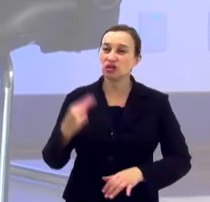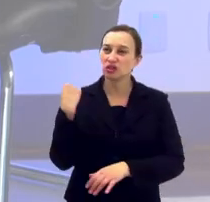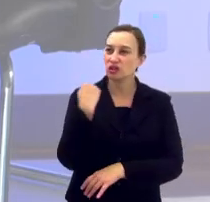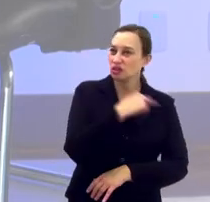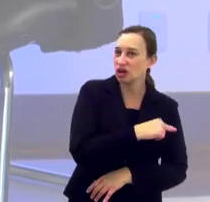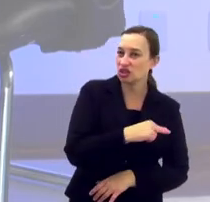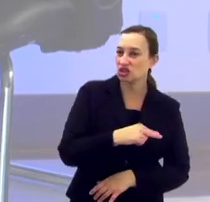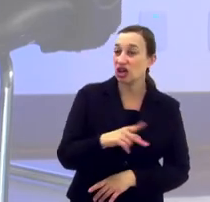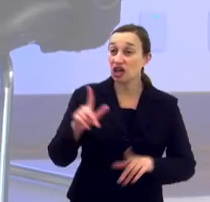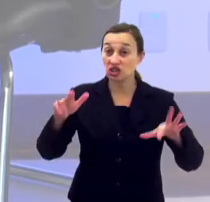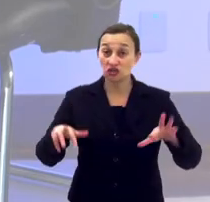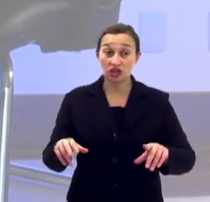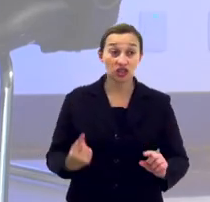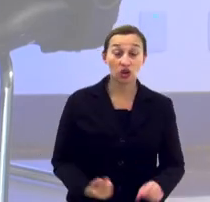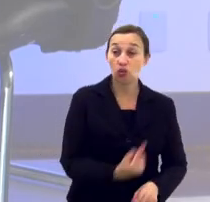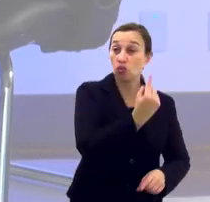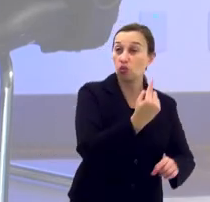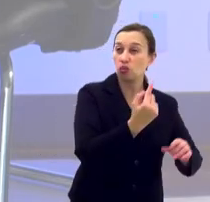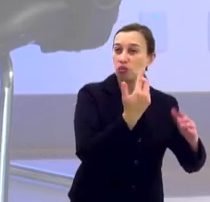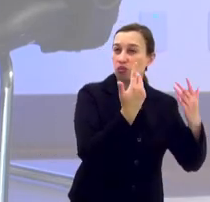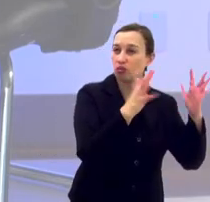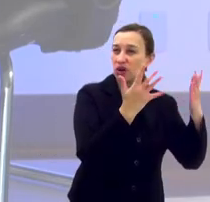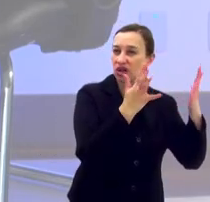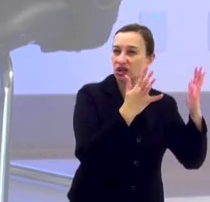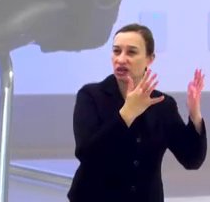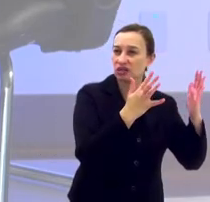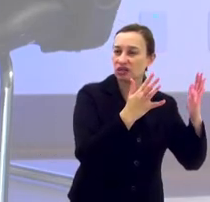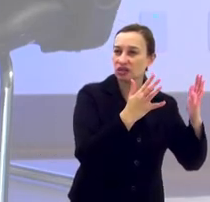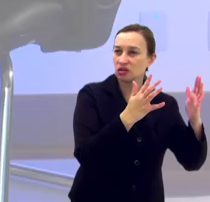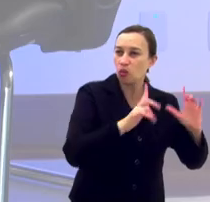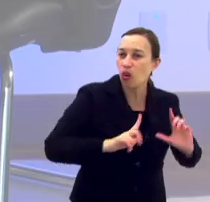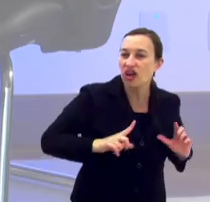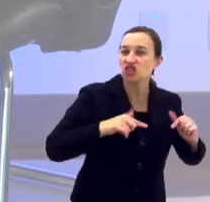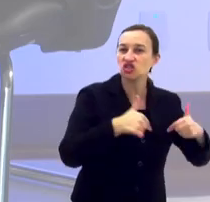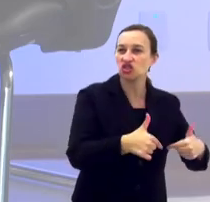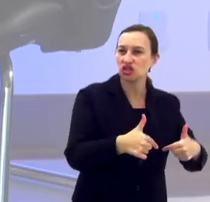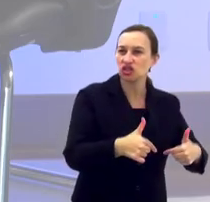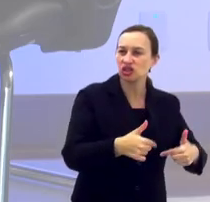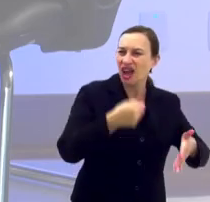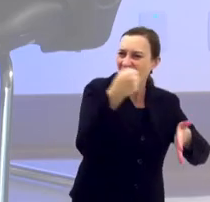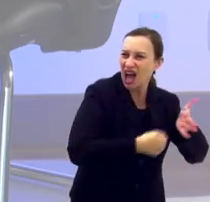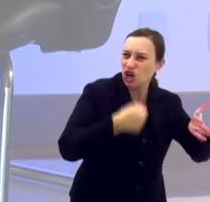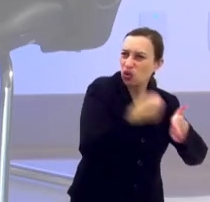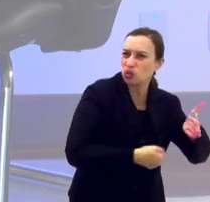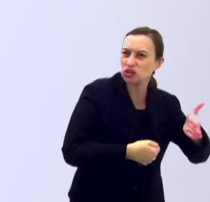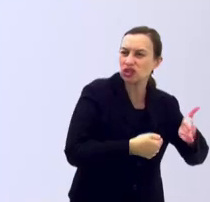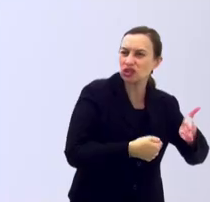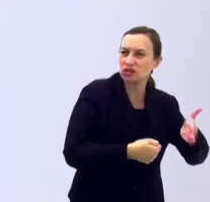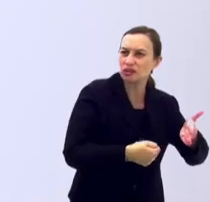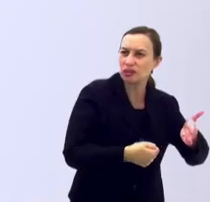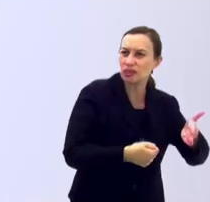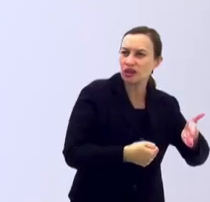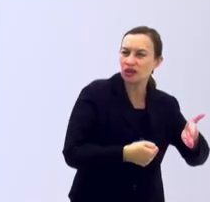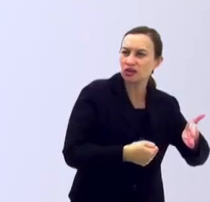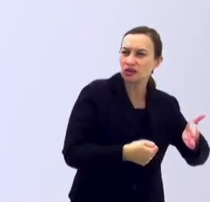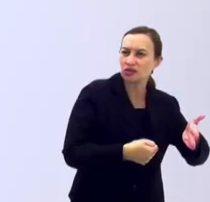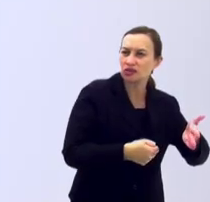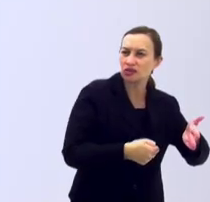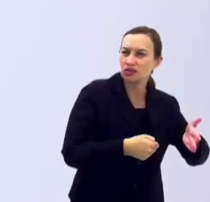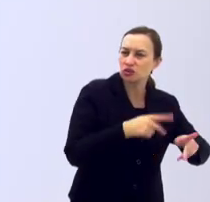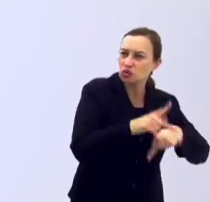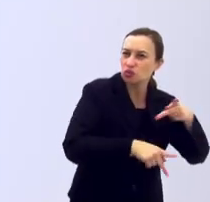a diferença. Um está celebrando a reação, a luta,